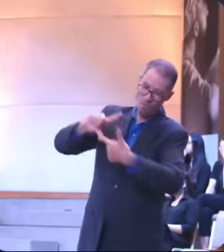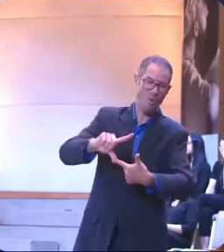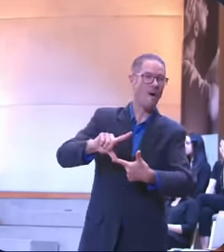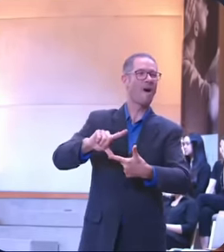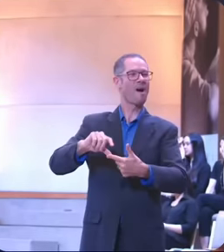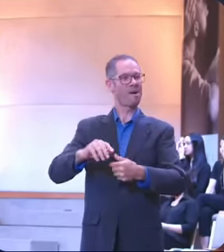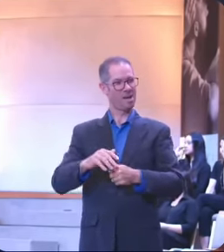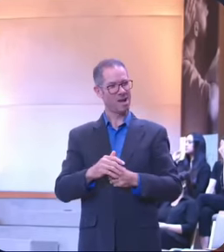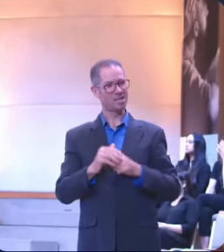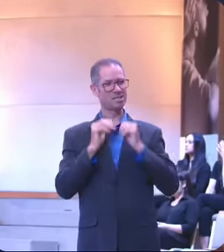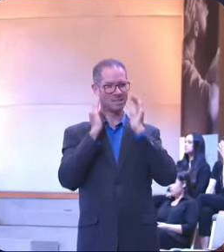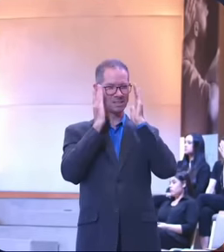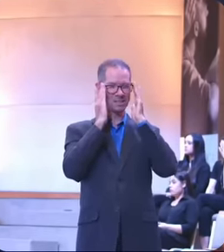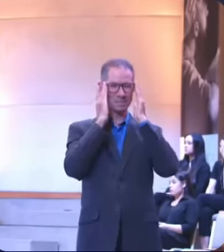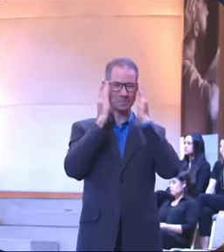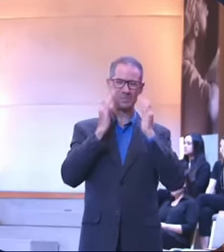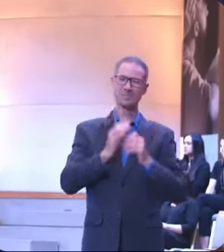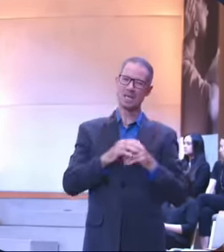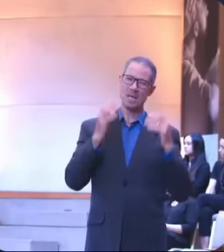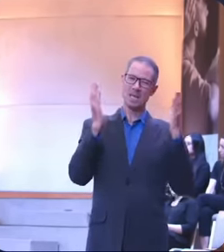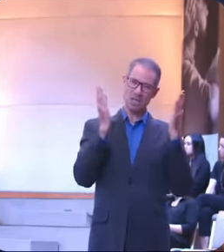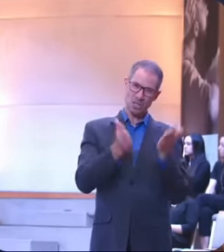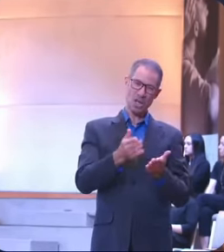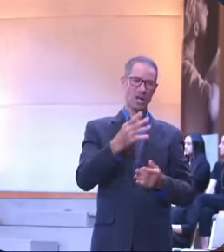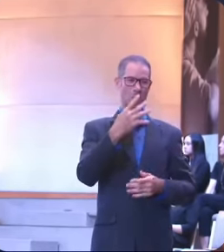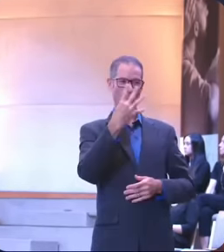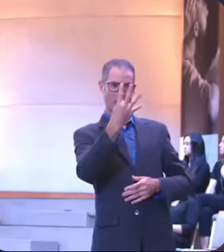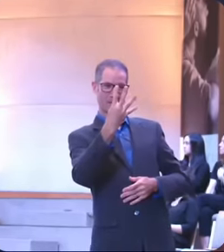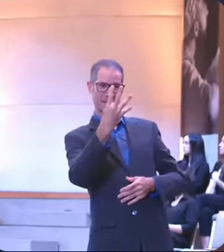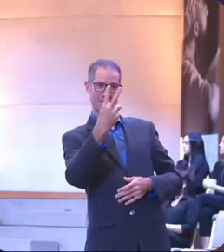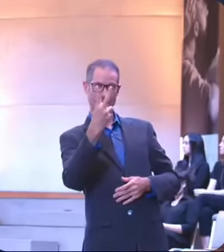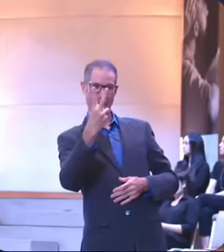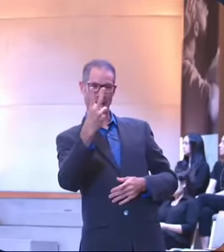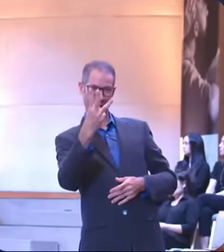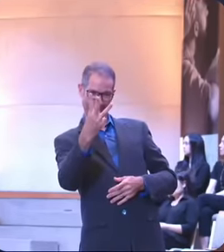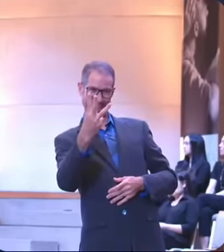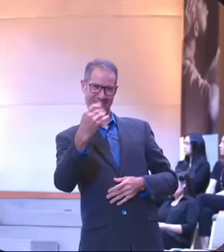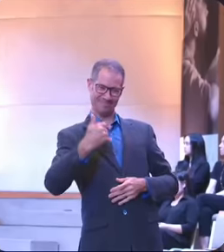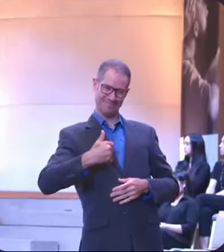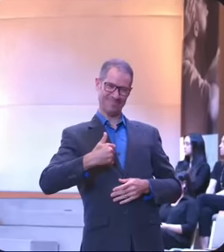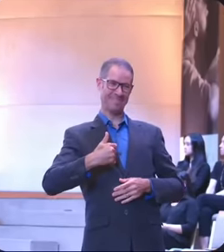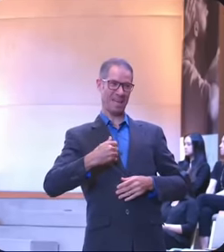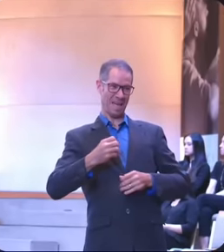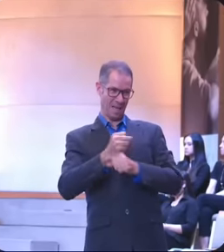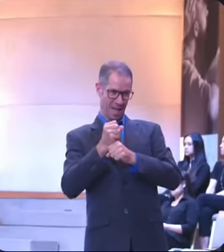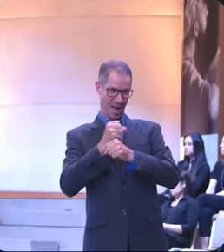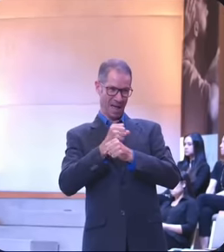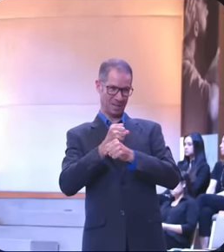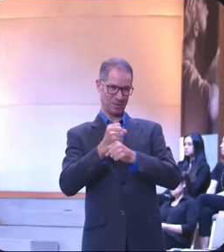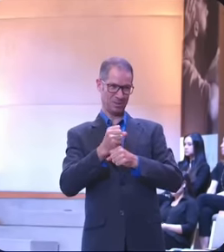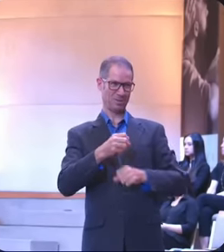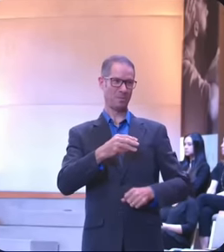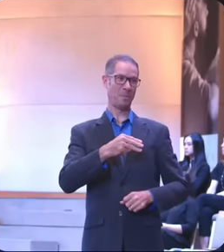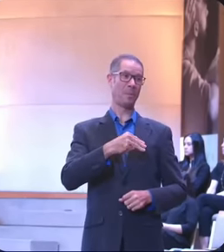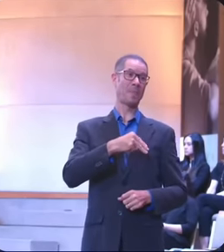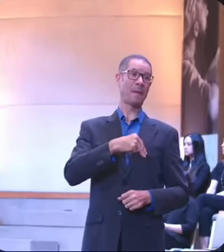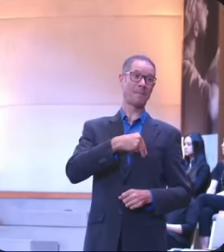extraordinárias. Eu já tenho 43 anos de vida ministerial, o que eu já vi de milagre de